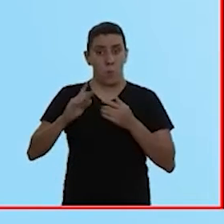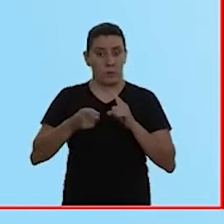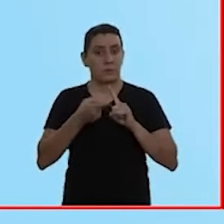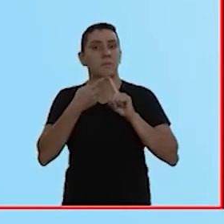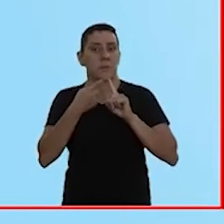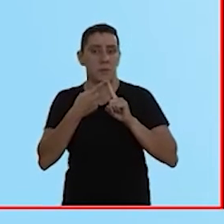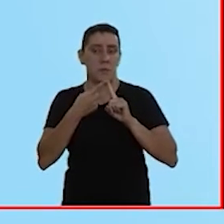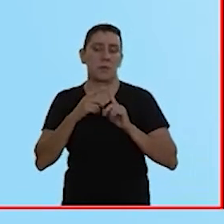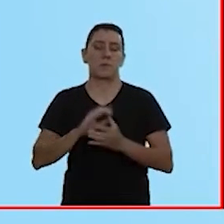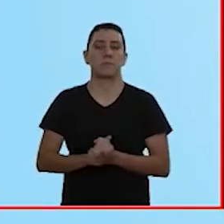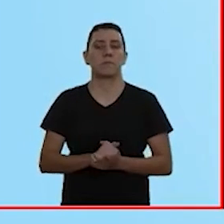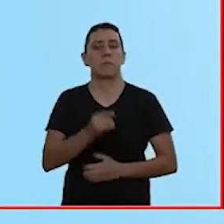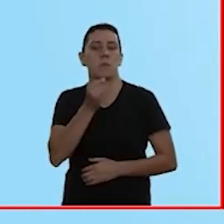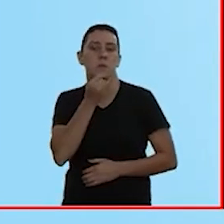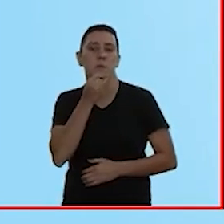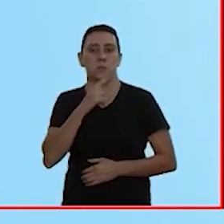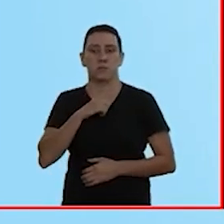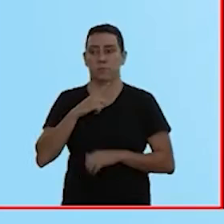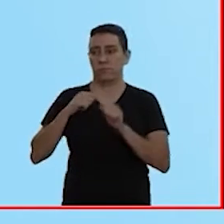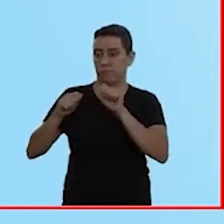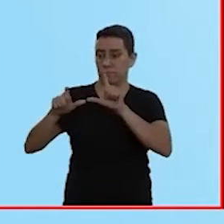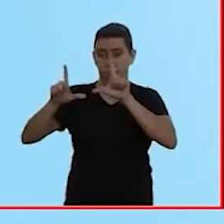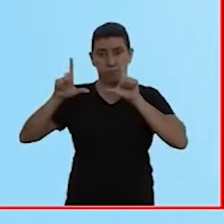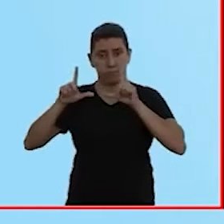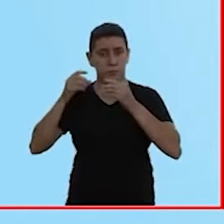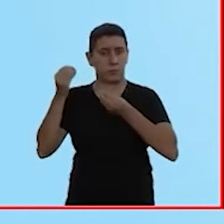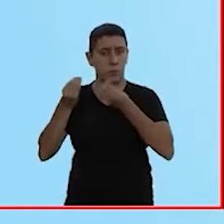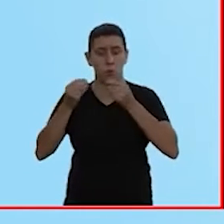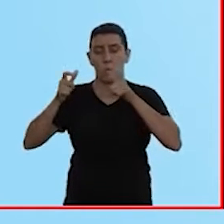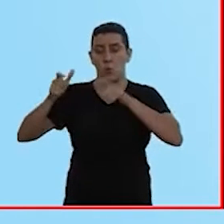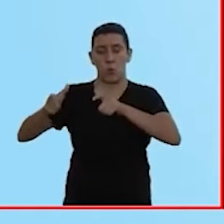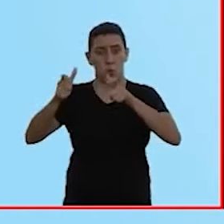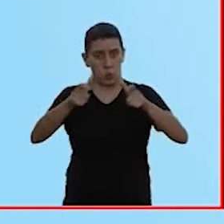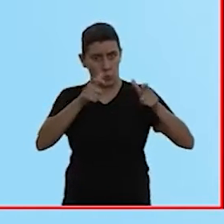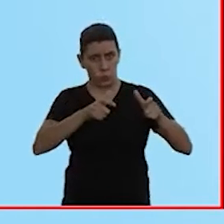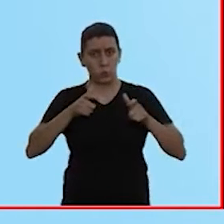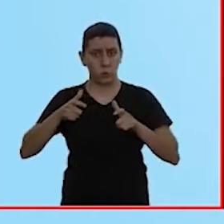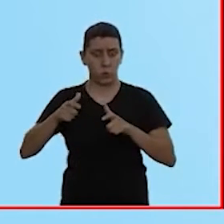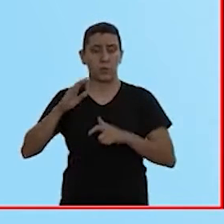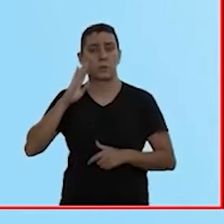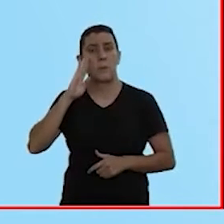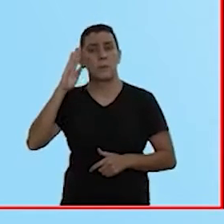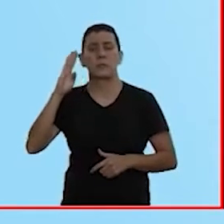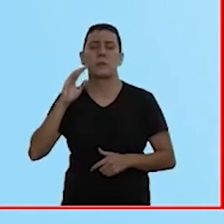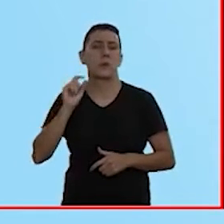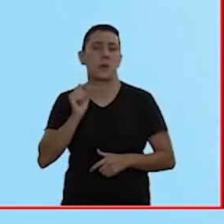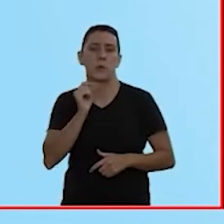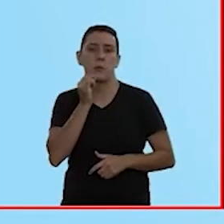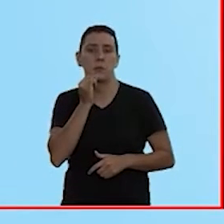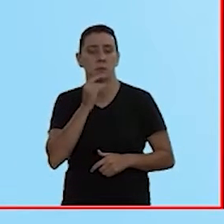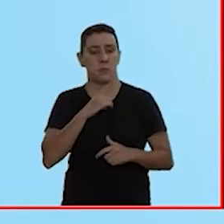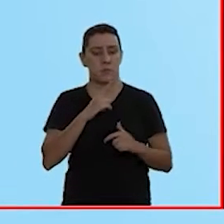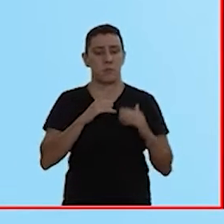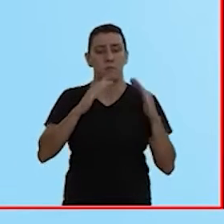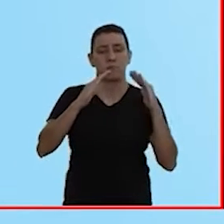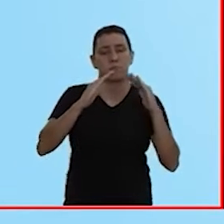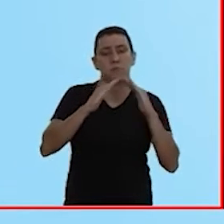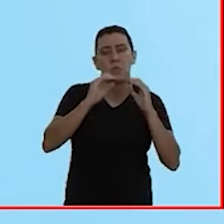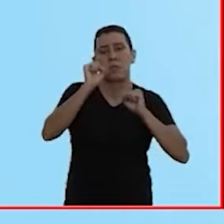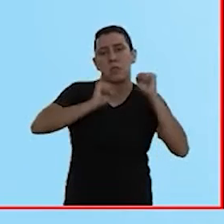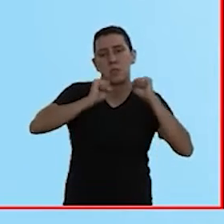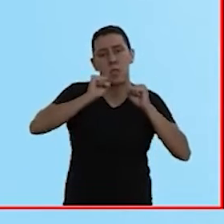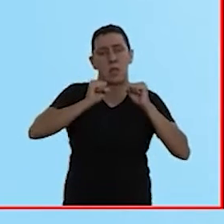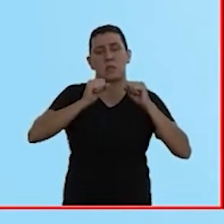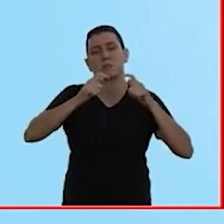nosso cenário dele que ele é são basicamente aí grandes plantas de energia solar Geralmente